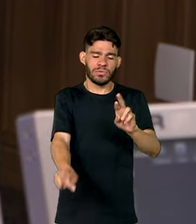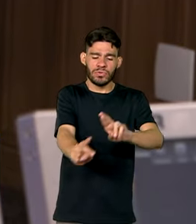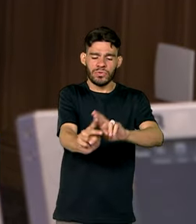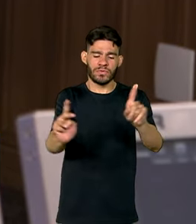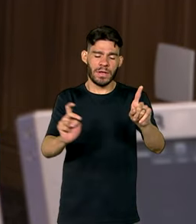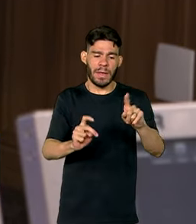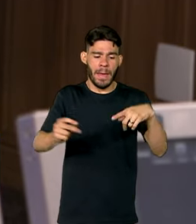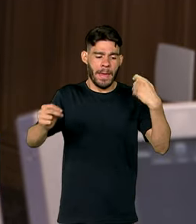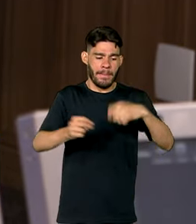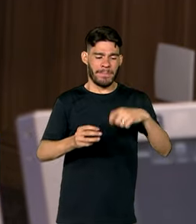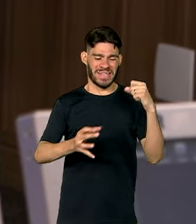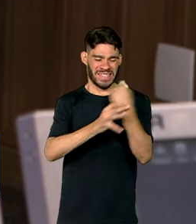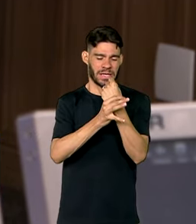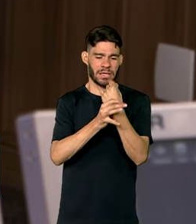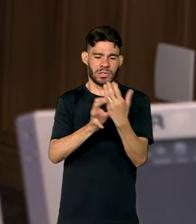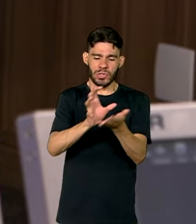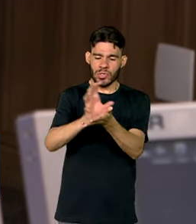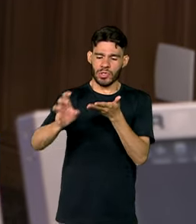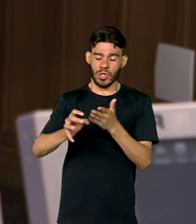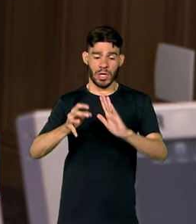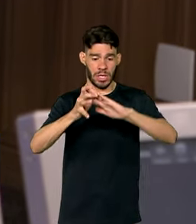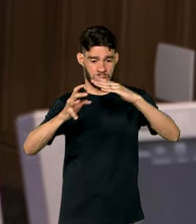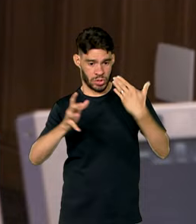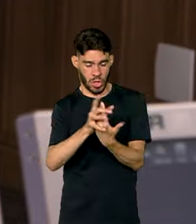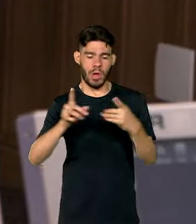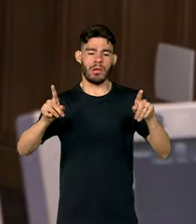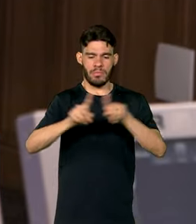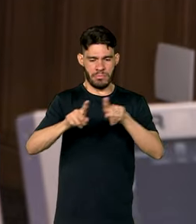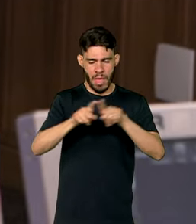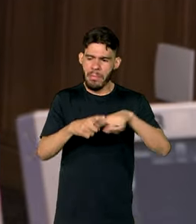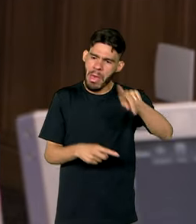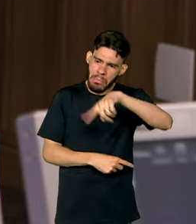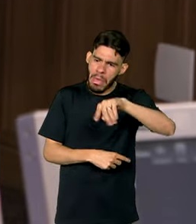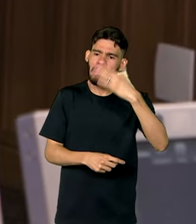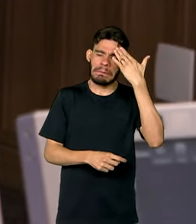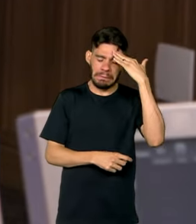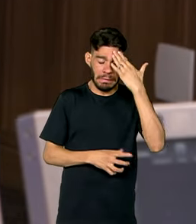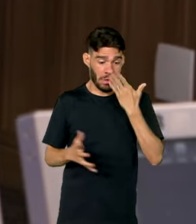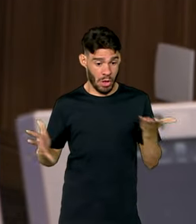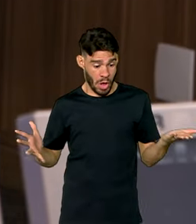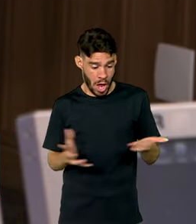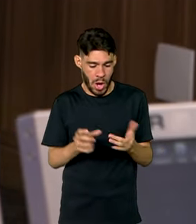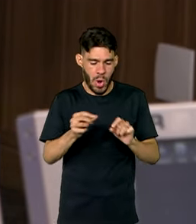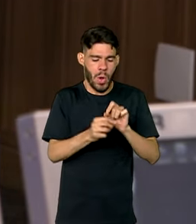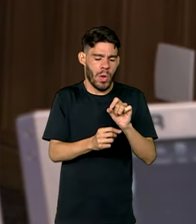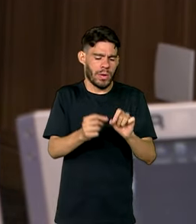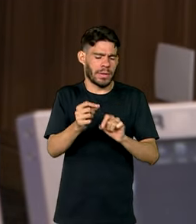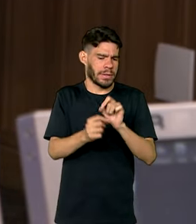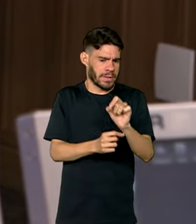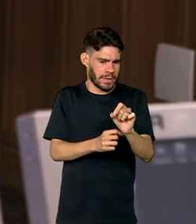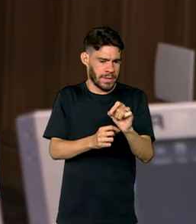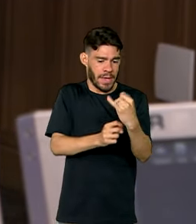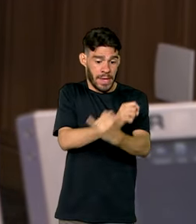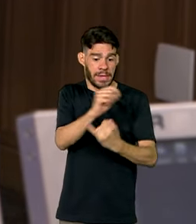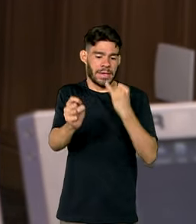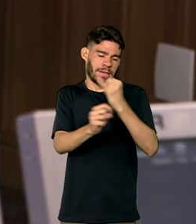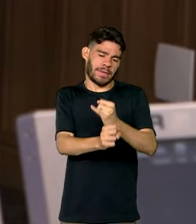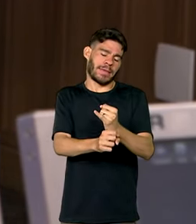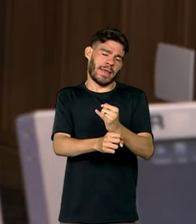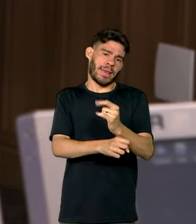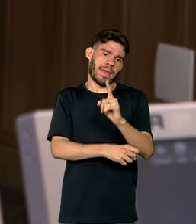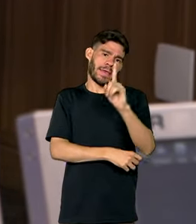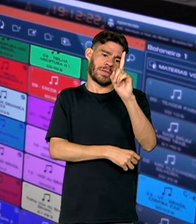gente precisa garantir um recurso pras escolas também para que elas entendam que hoje eh Esse essa internet é